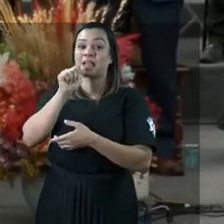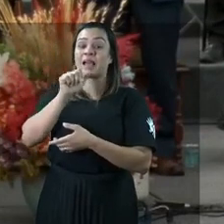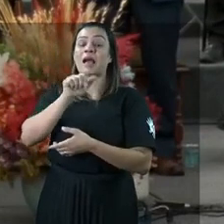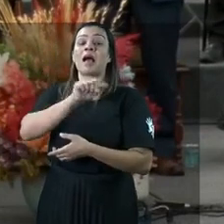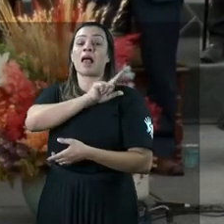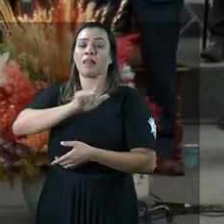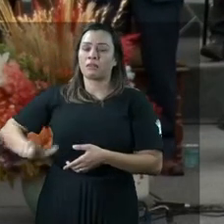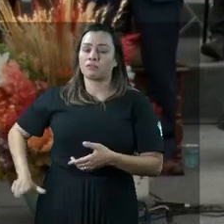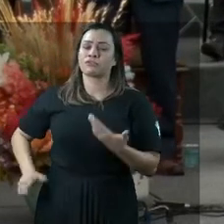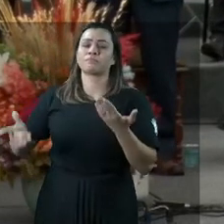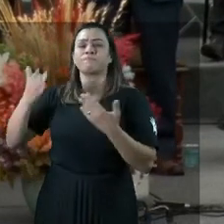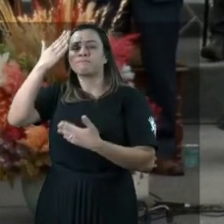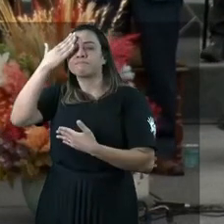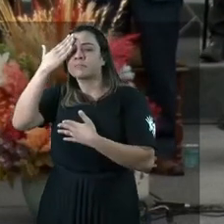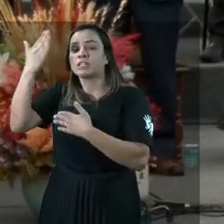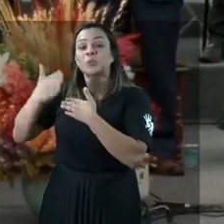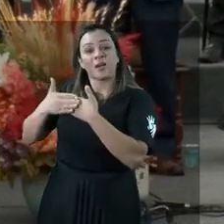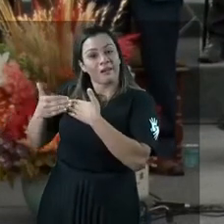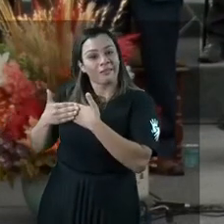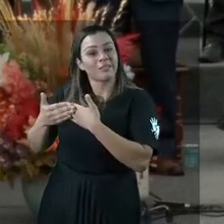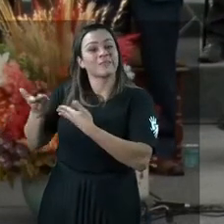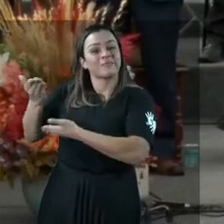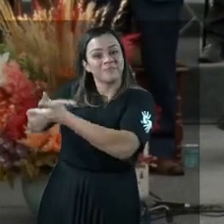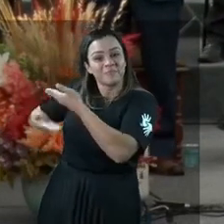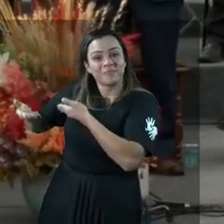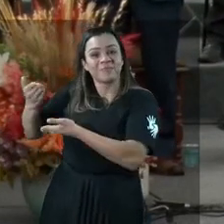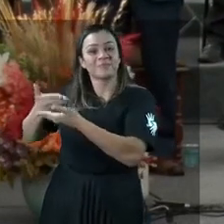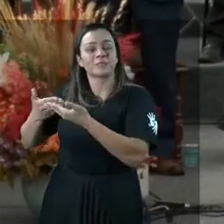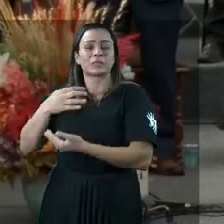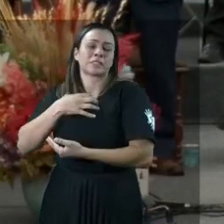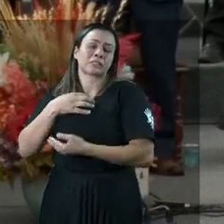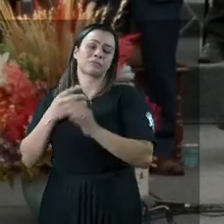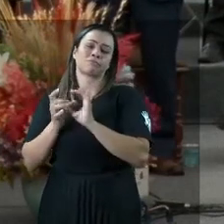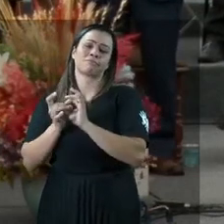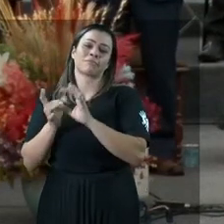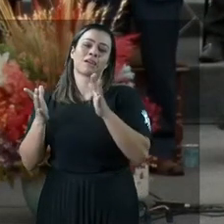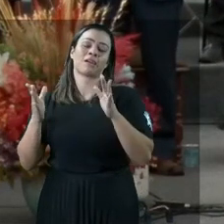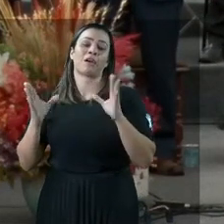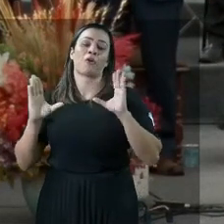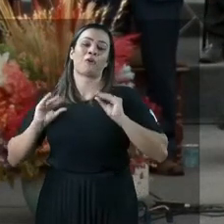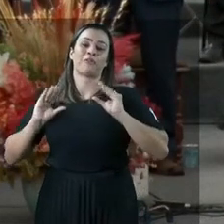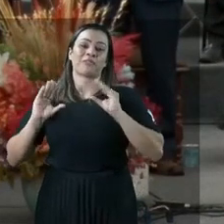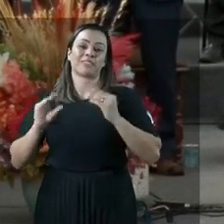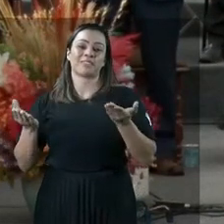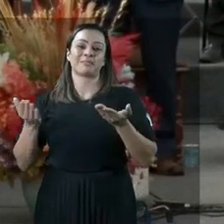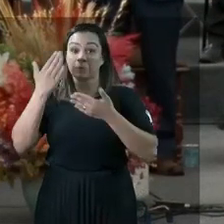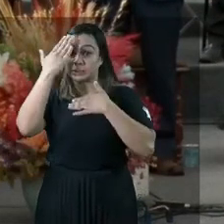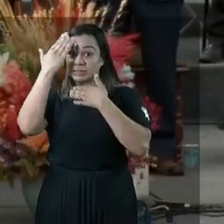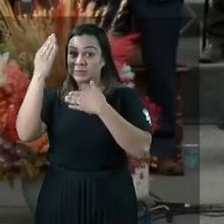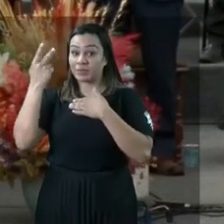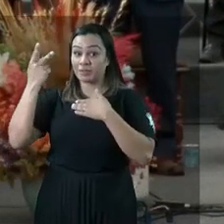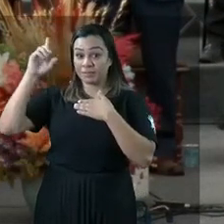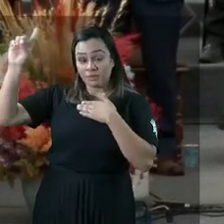bastante carinho, nos feito ficar bastante à vontade, e eu louvo a Deus por esta família que Deus